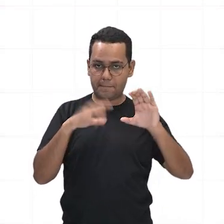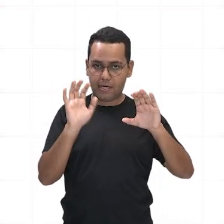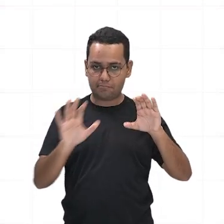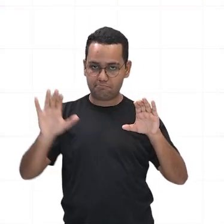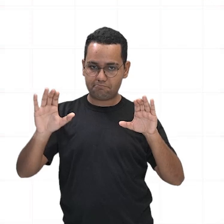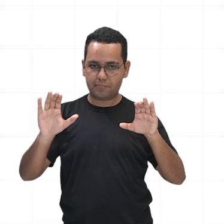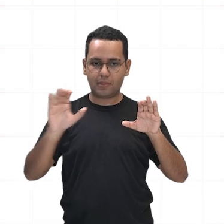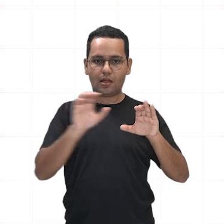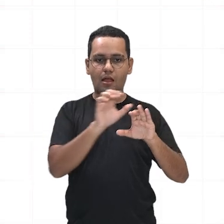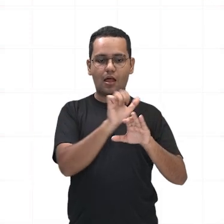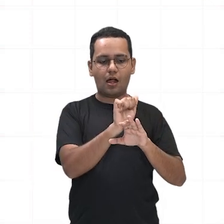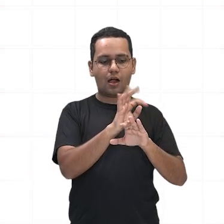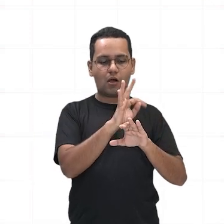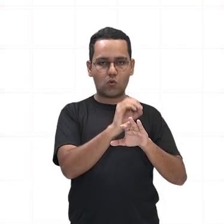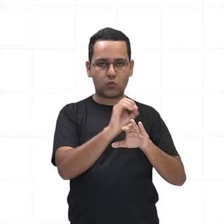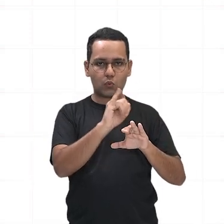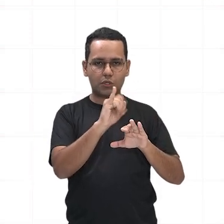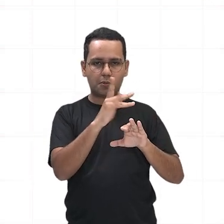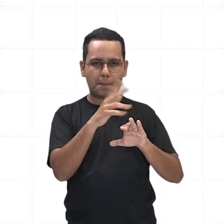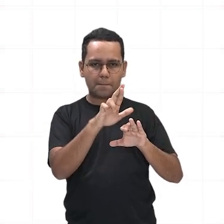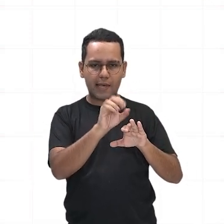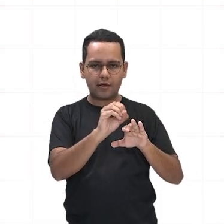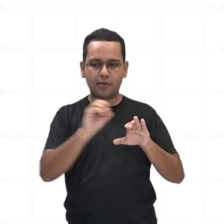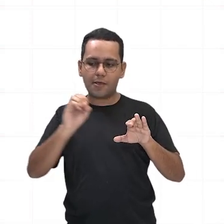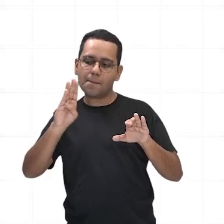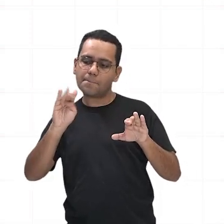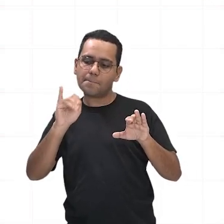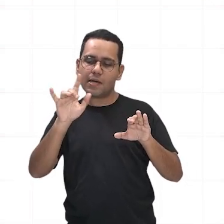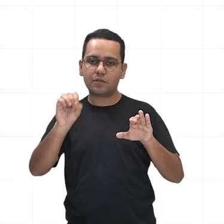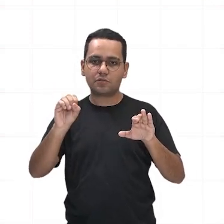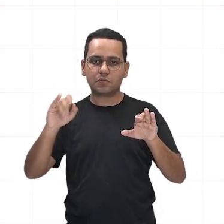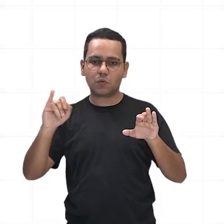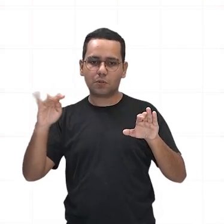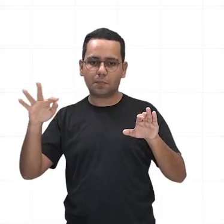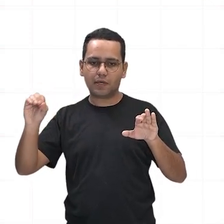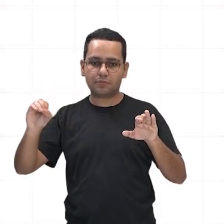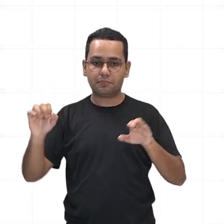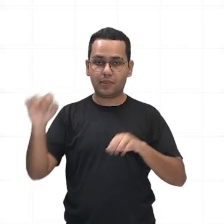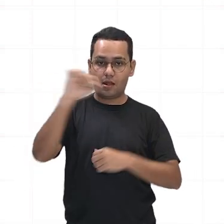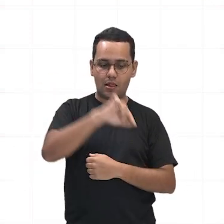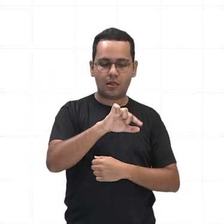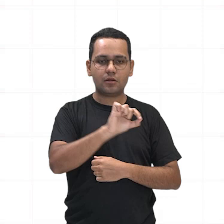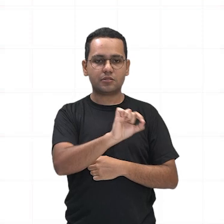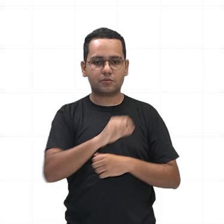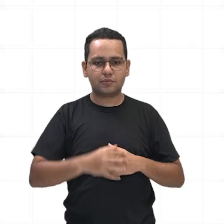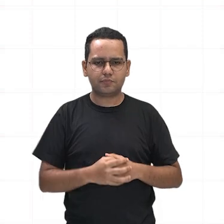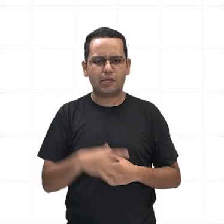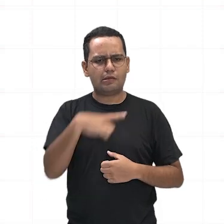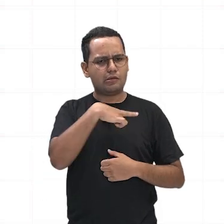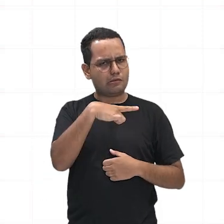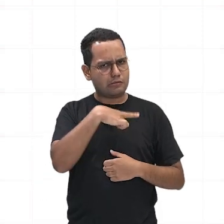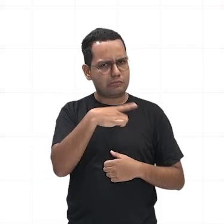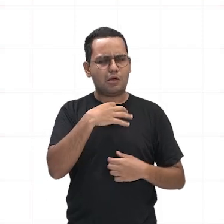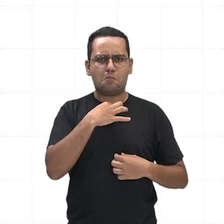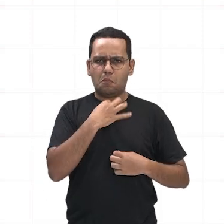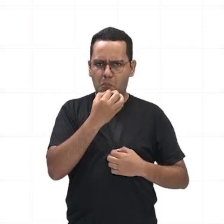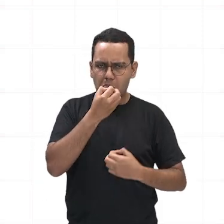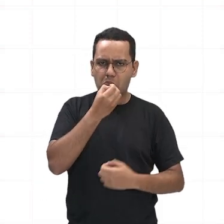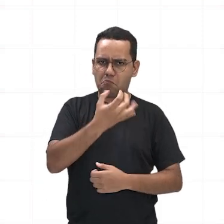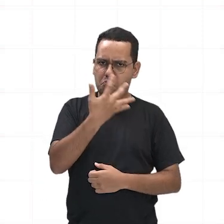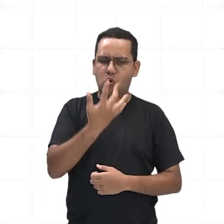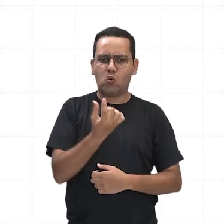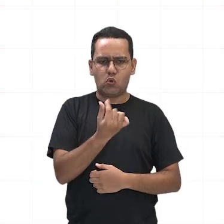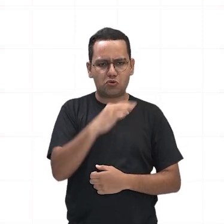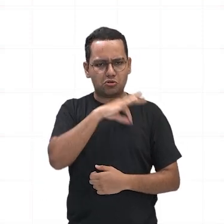Império, tá? Nós temos, então, aí, olha só, neste Alto Império, relativa estabilidade, relativa paz entre